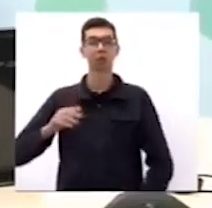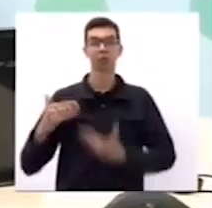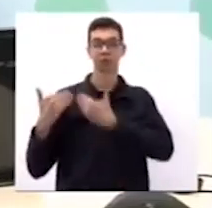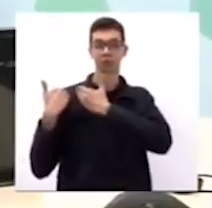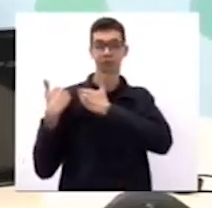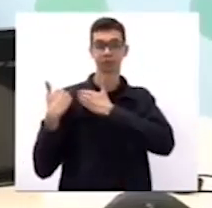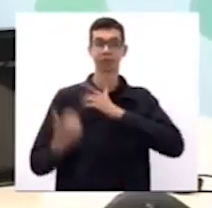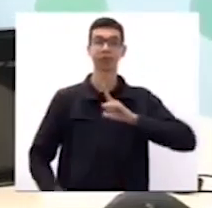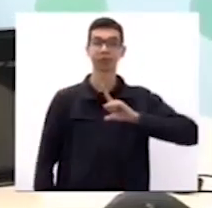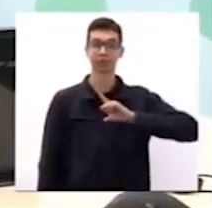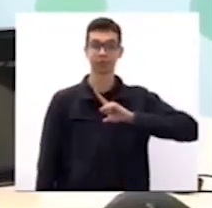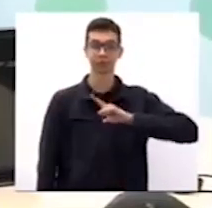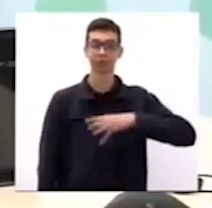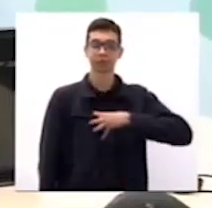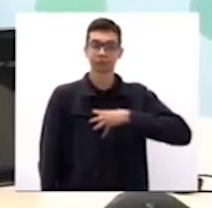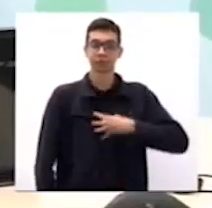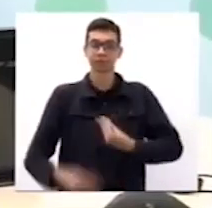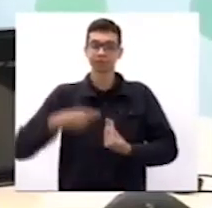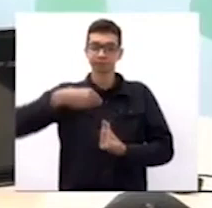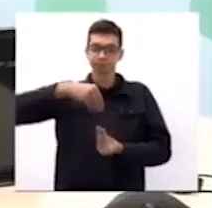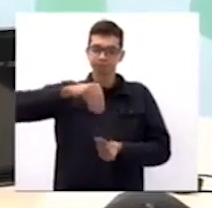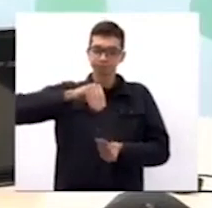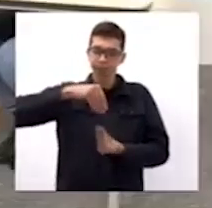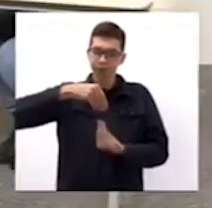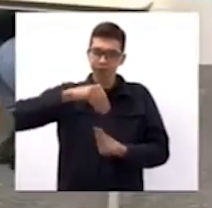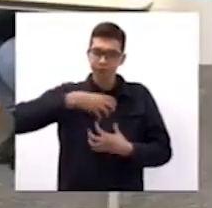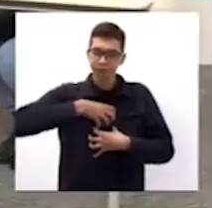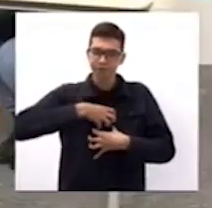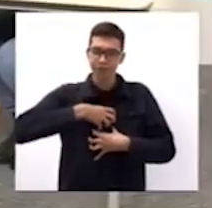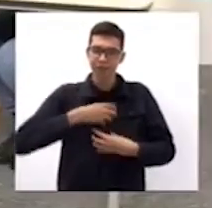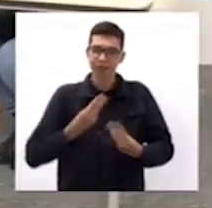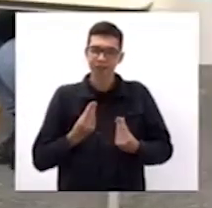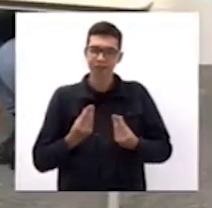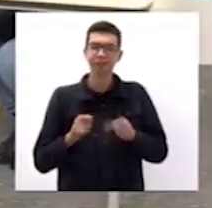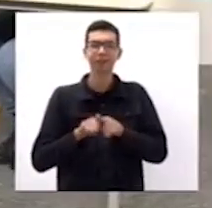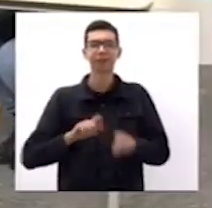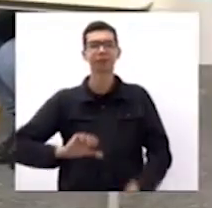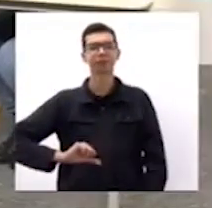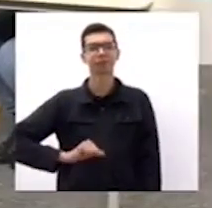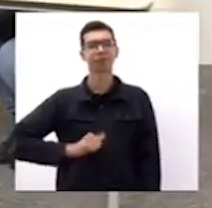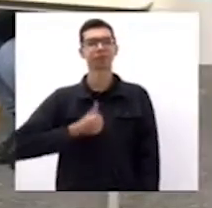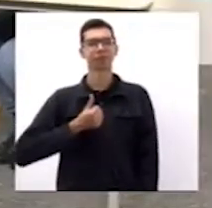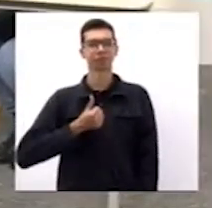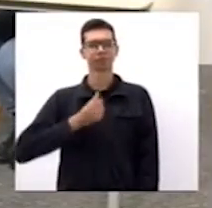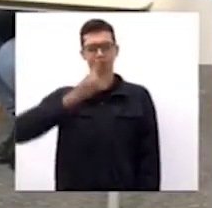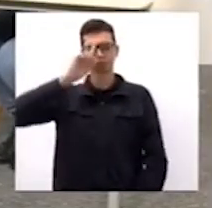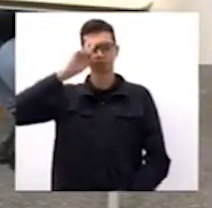responsabilidade, flexibilidade, resiliência e determinação. Perfeito, professora